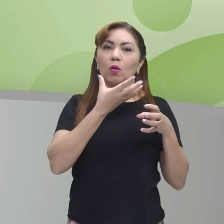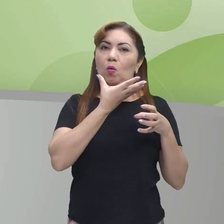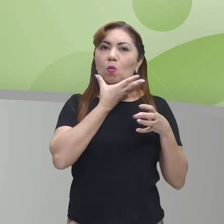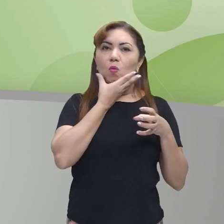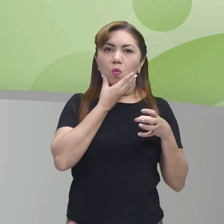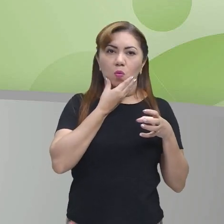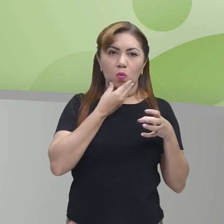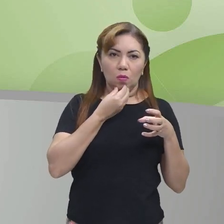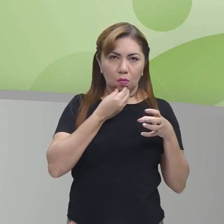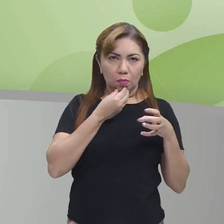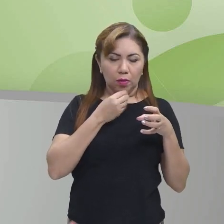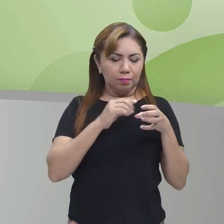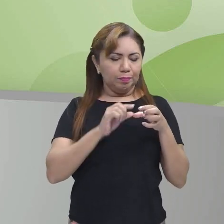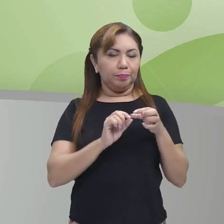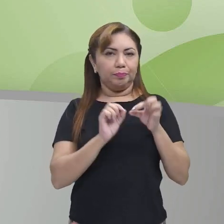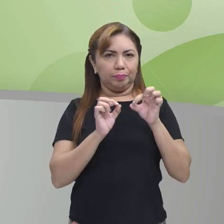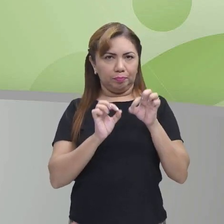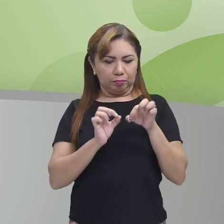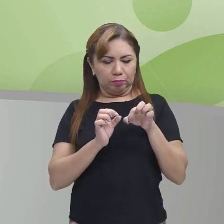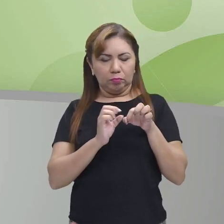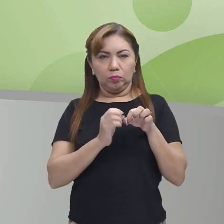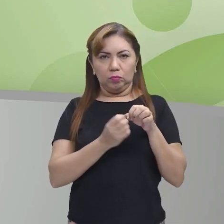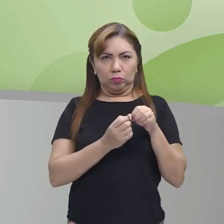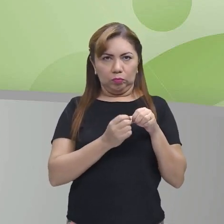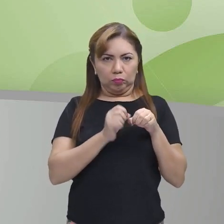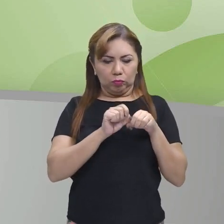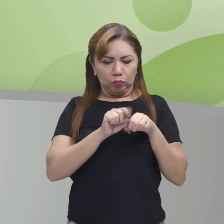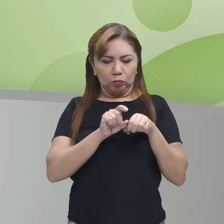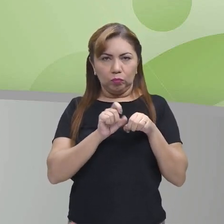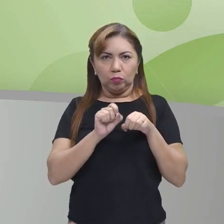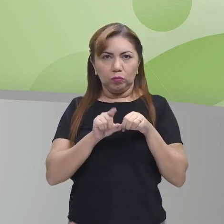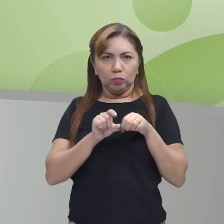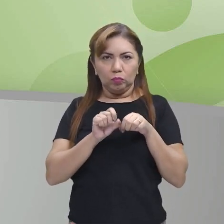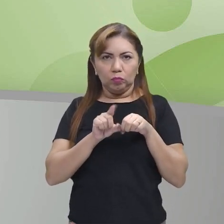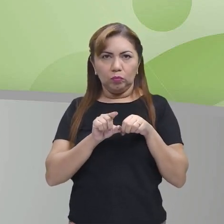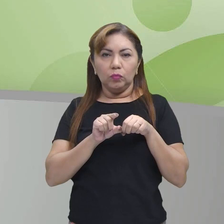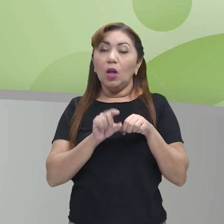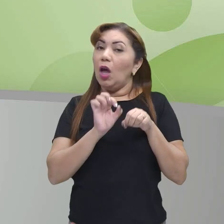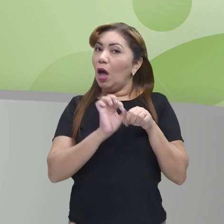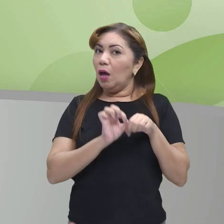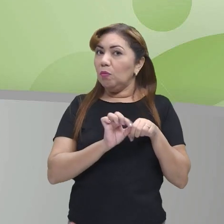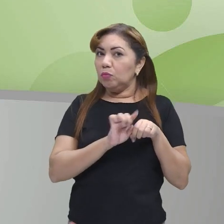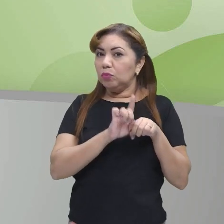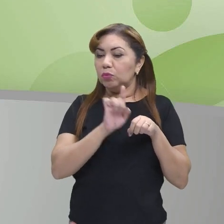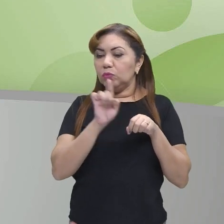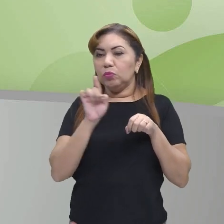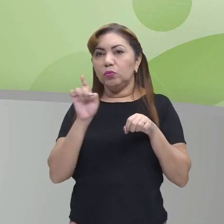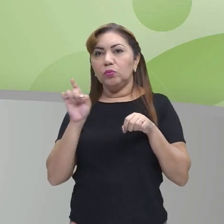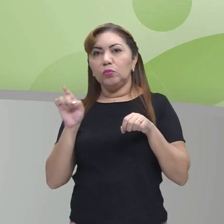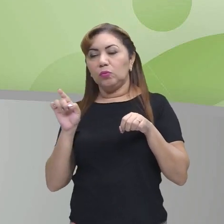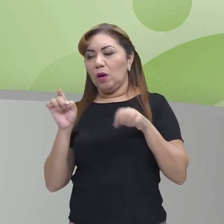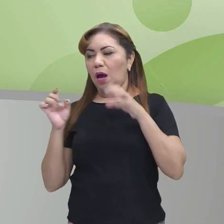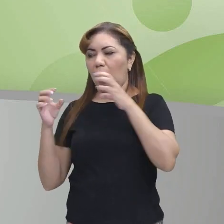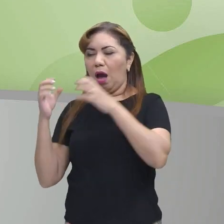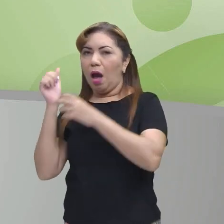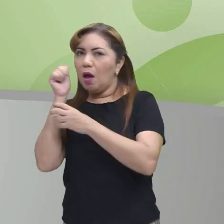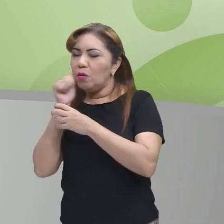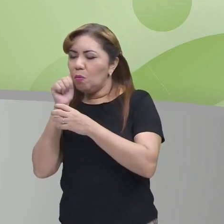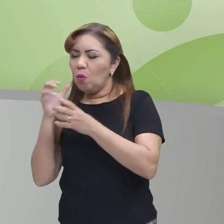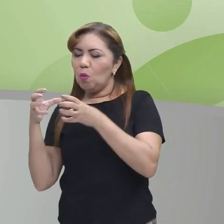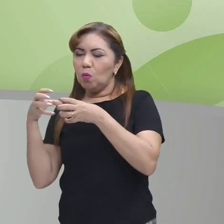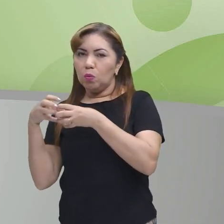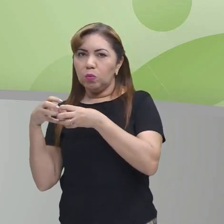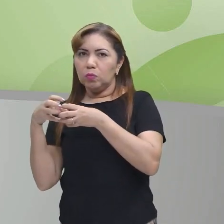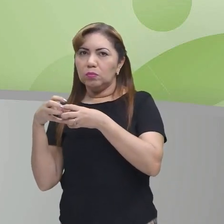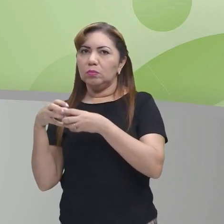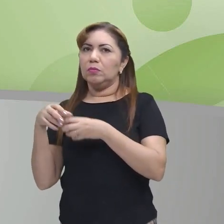útero da mulher para formar, então, um zigoto e, assim, formar e desenvolver o bebê. Nessa outra